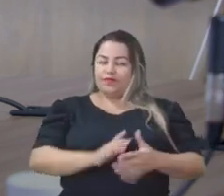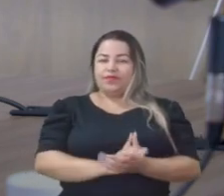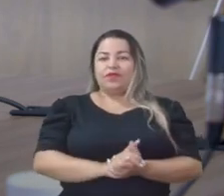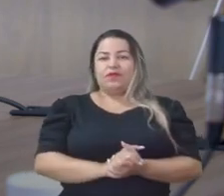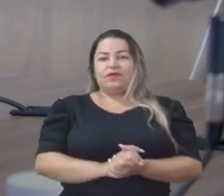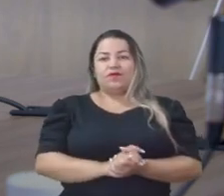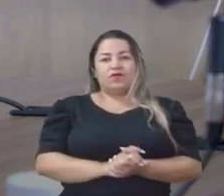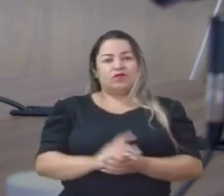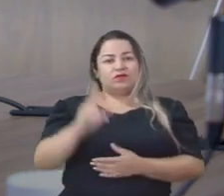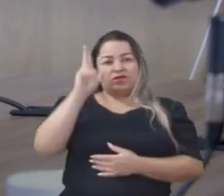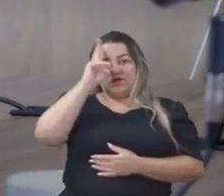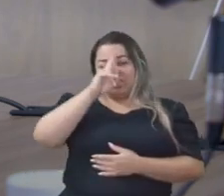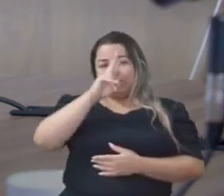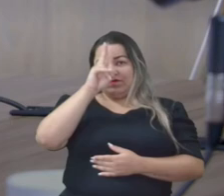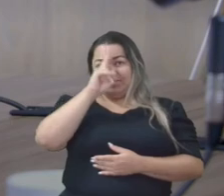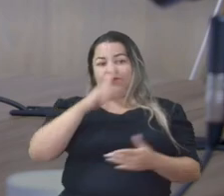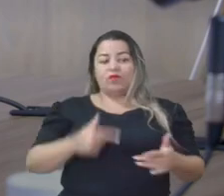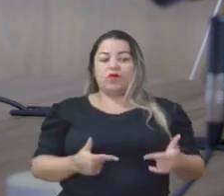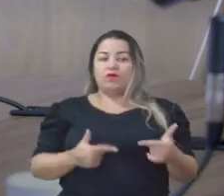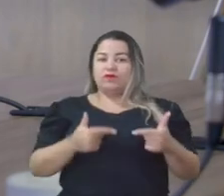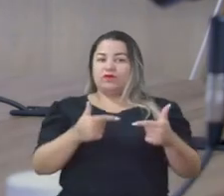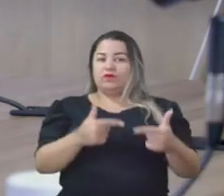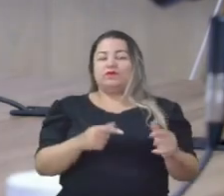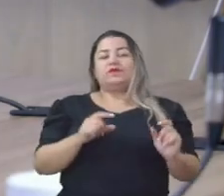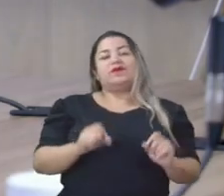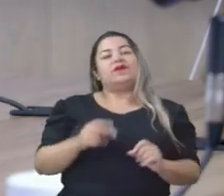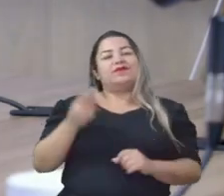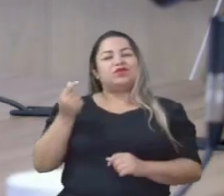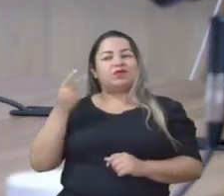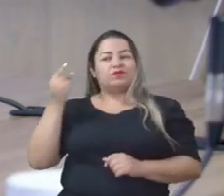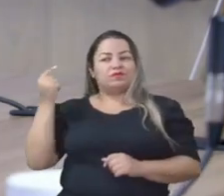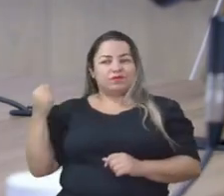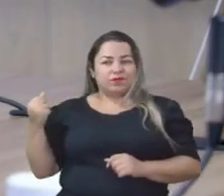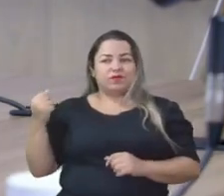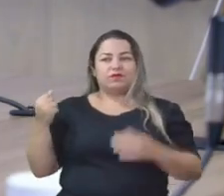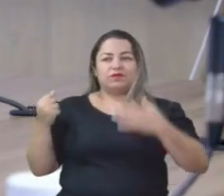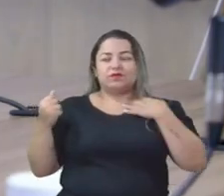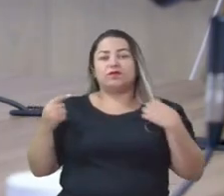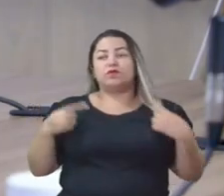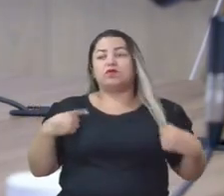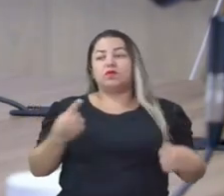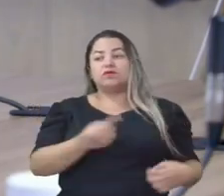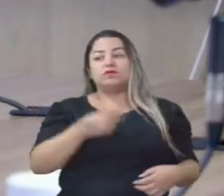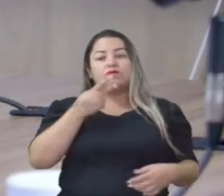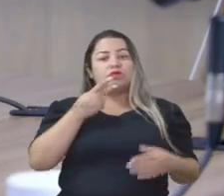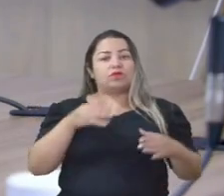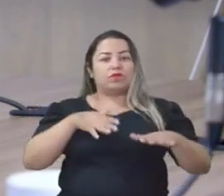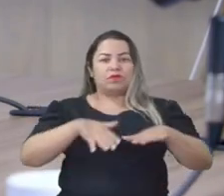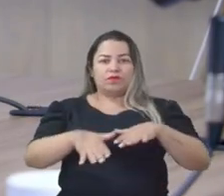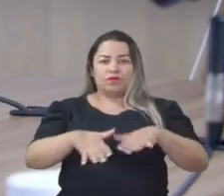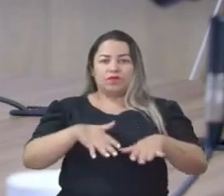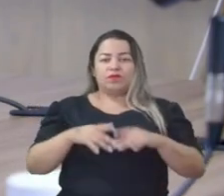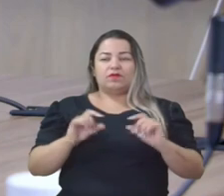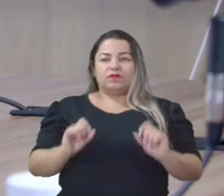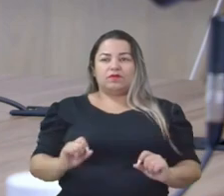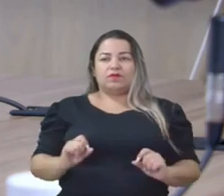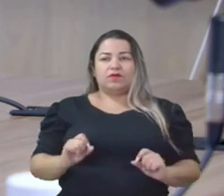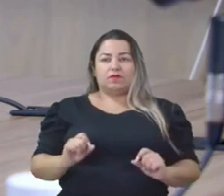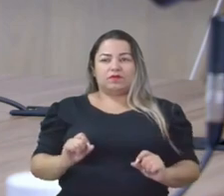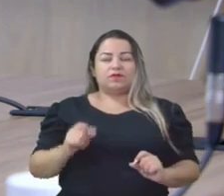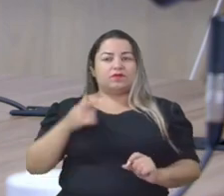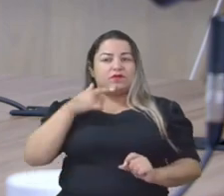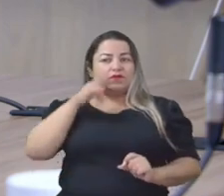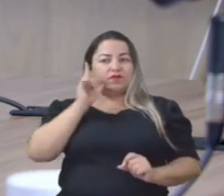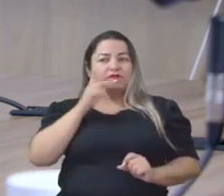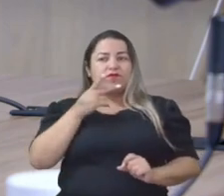de um histórico de luta muito antigo, tanto que quando a gente fala de movimento, aí eu vou puxar o movimento antes